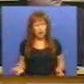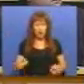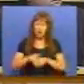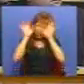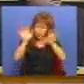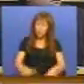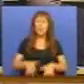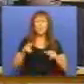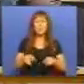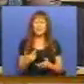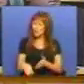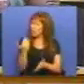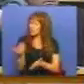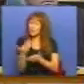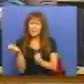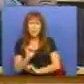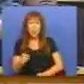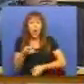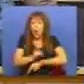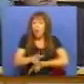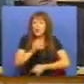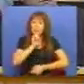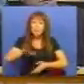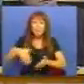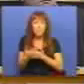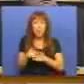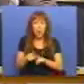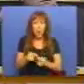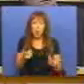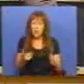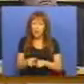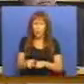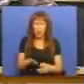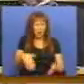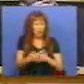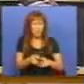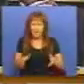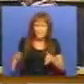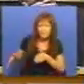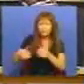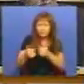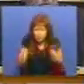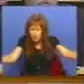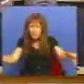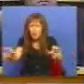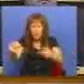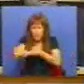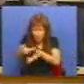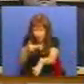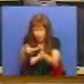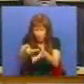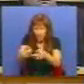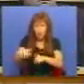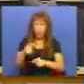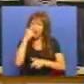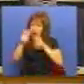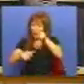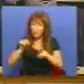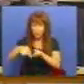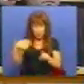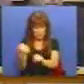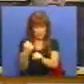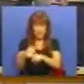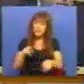no Parlamento, não retiraram delas aquilo que pode ser um bisturi para abrir uma nova relação com os cidadãos no